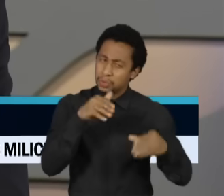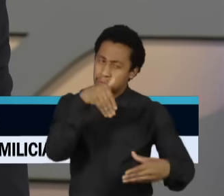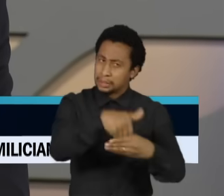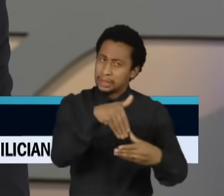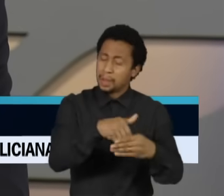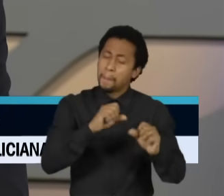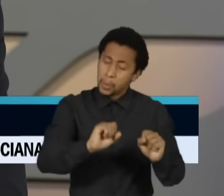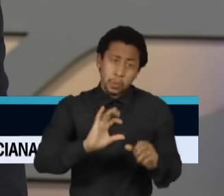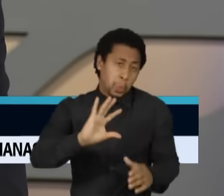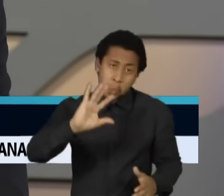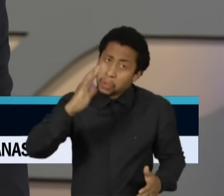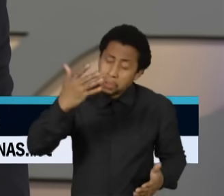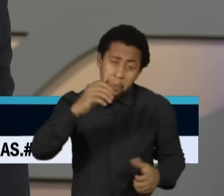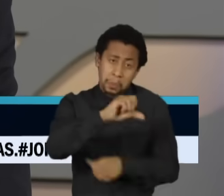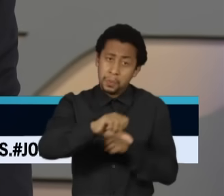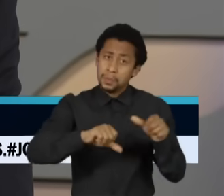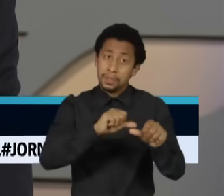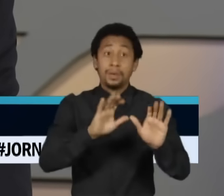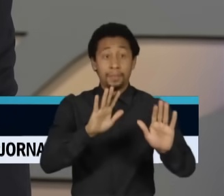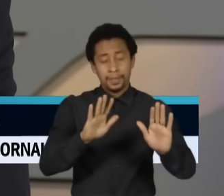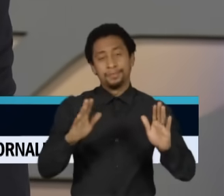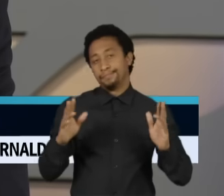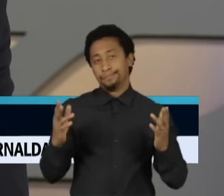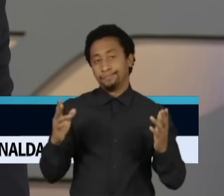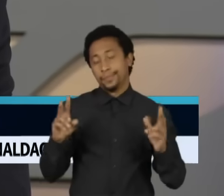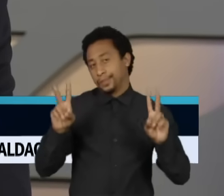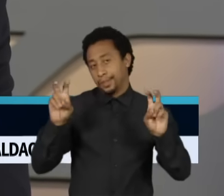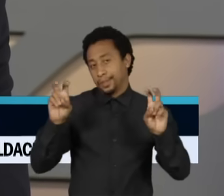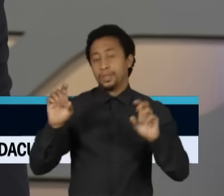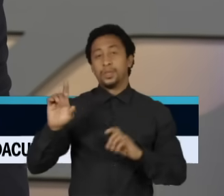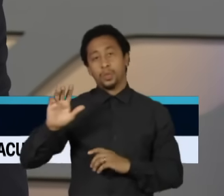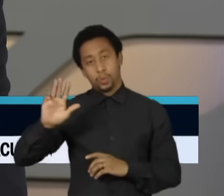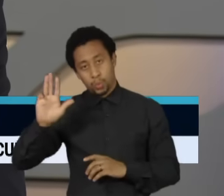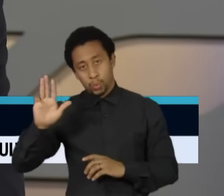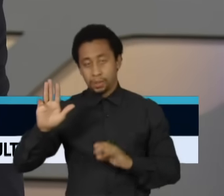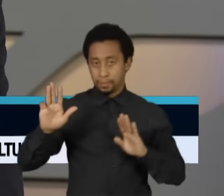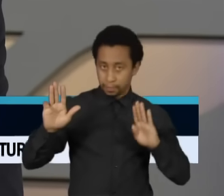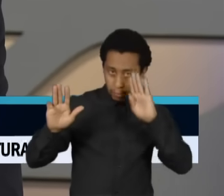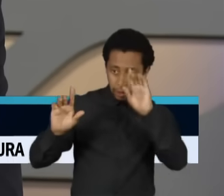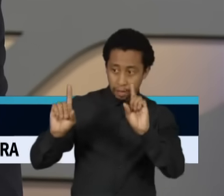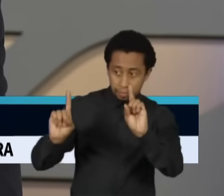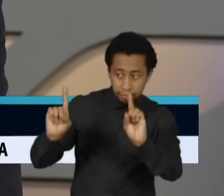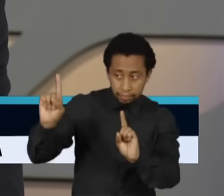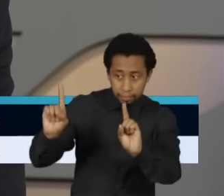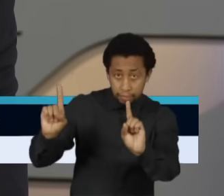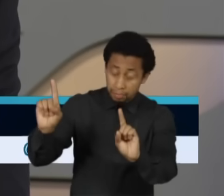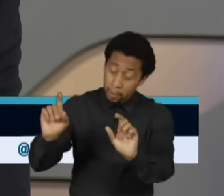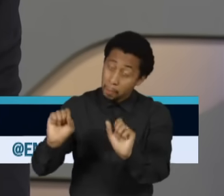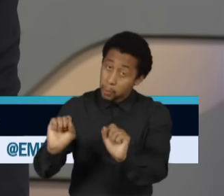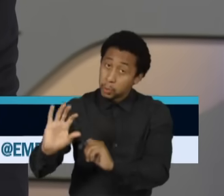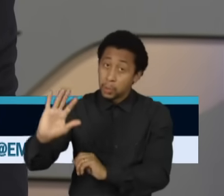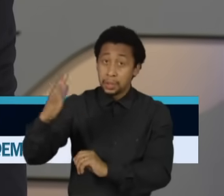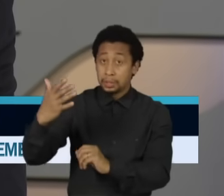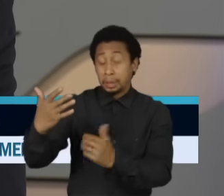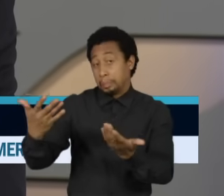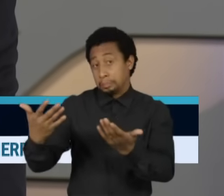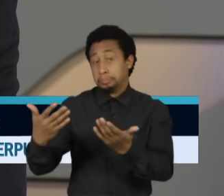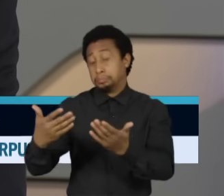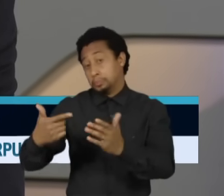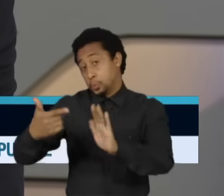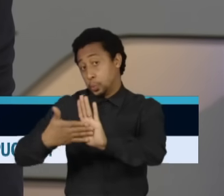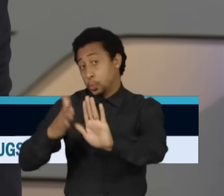eh do presidente Lula sobre o presidente Bolsonaro é considerável ainda. E eu acho que tem muito pouco